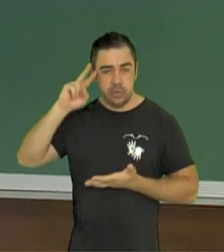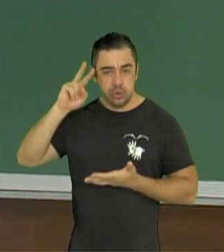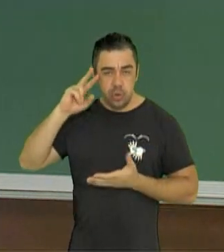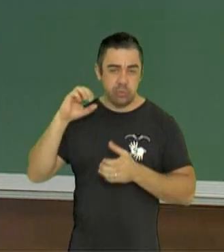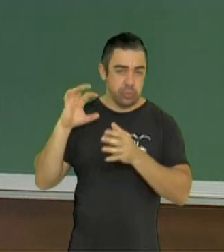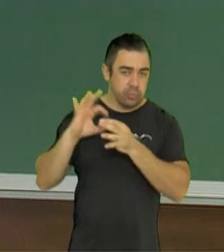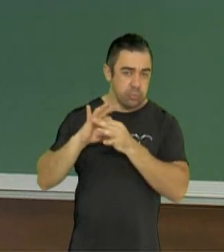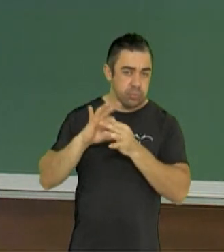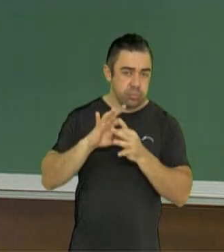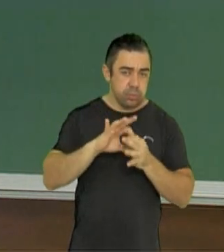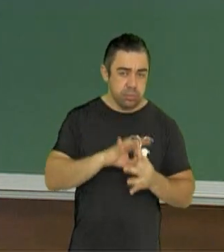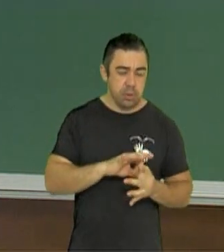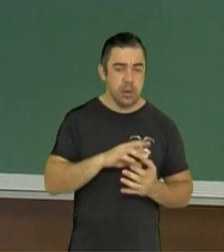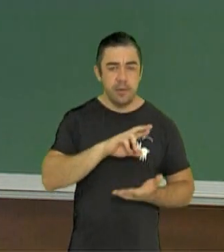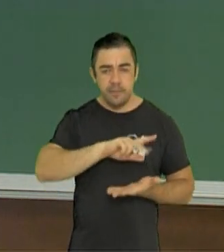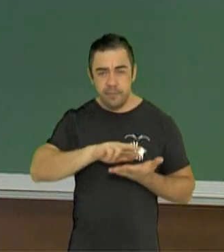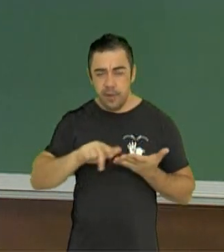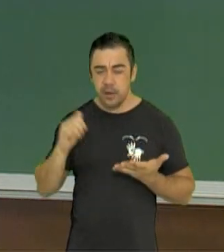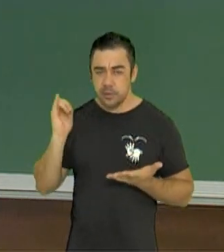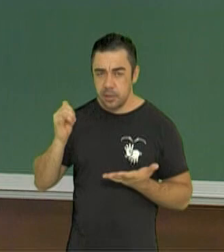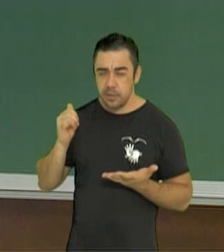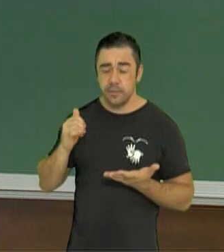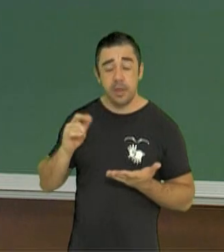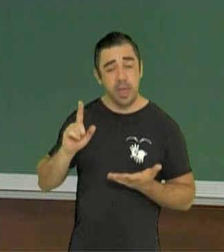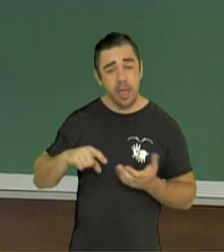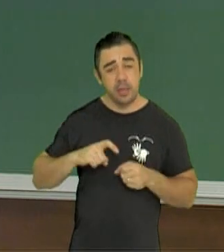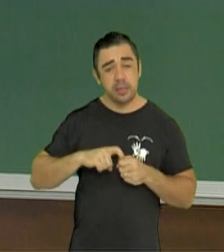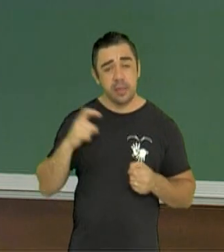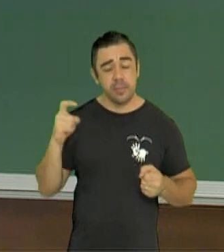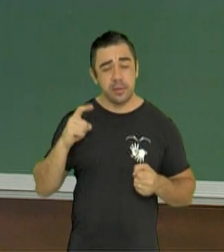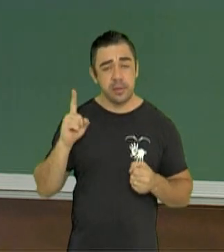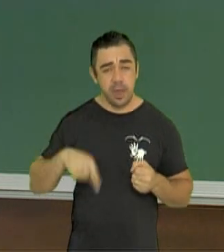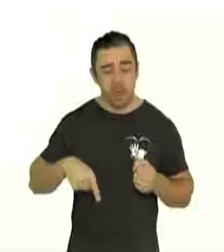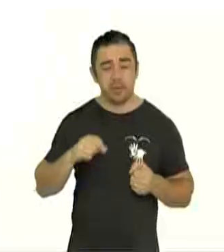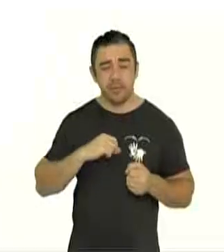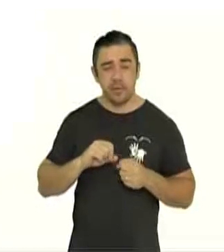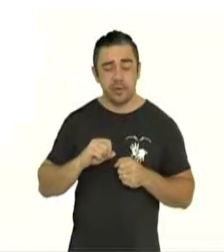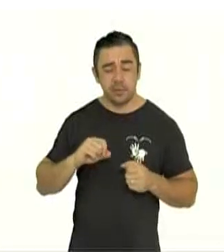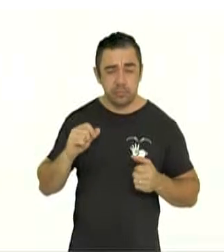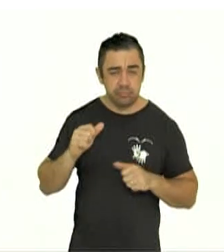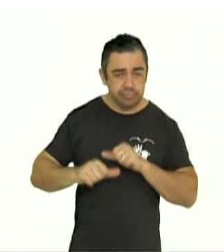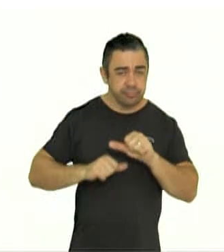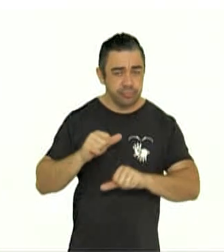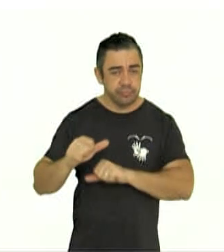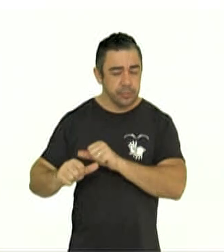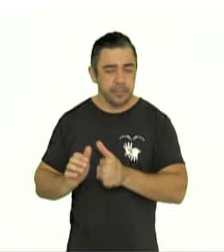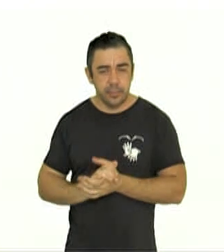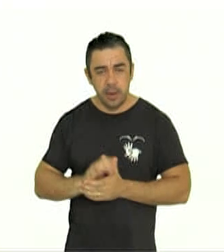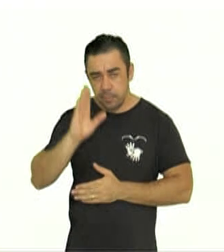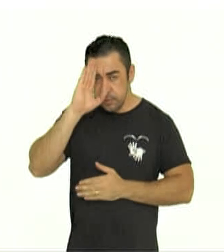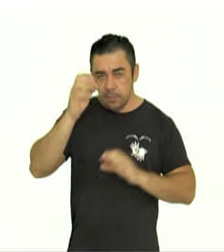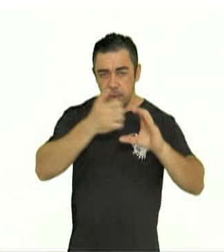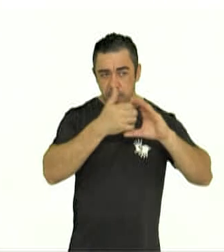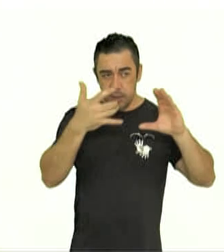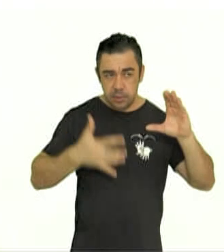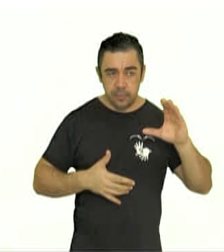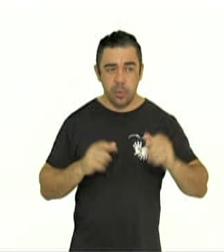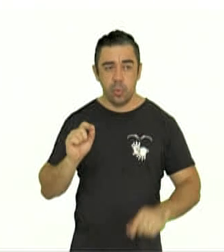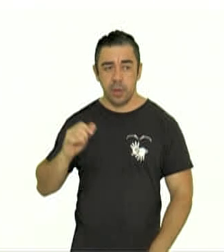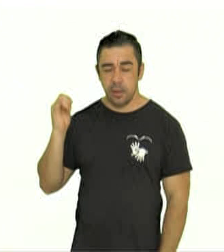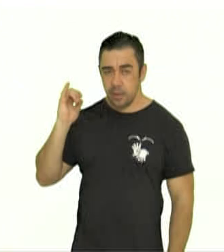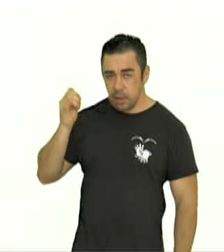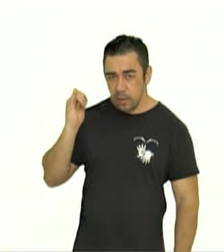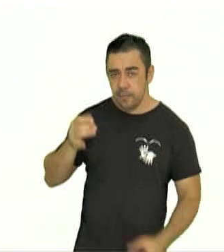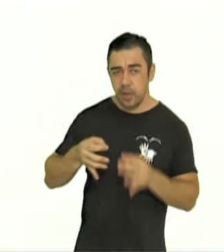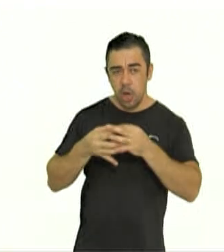vários núcleos narrativos independentes que são atualizados simultaneamente. As principais características é que tem uma narrativa